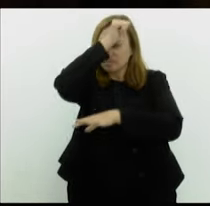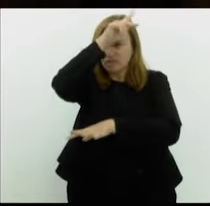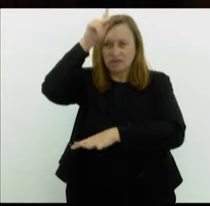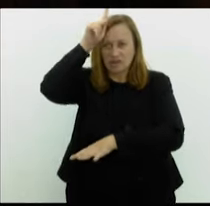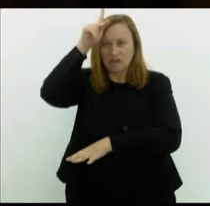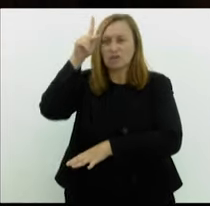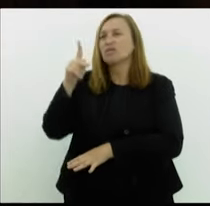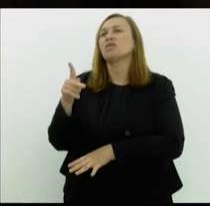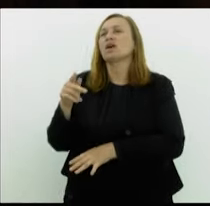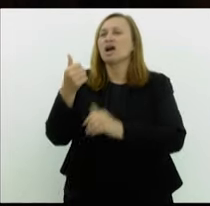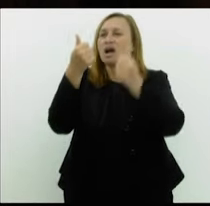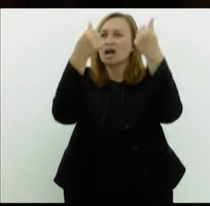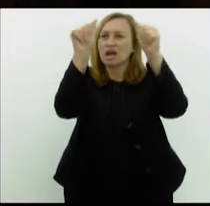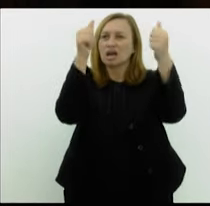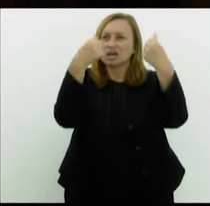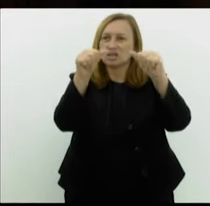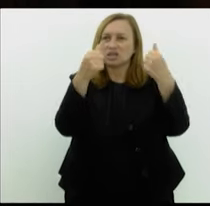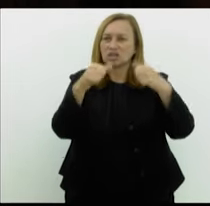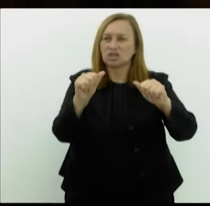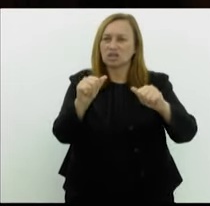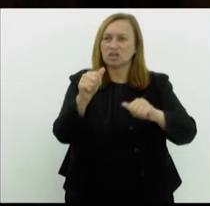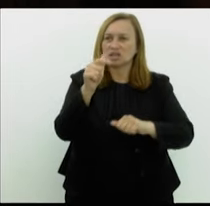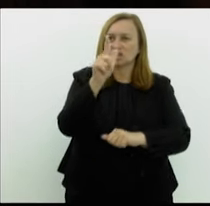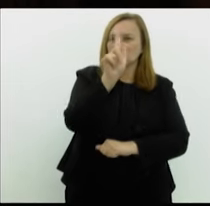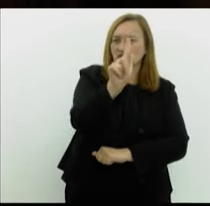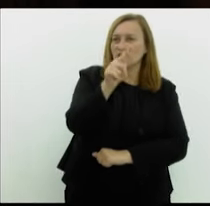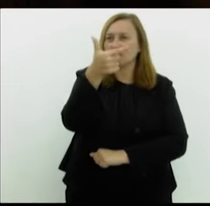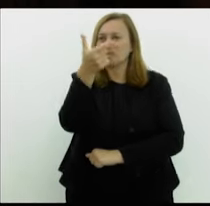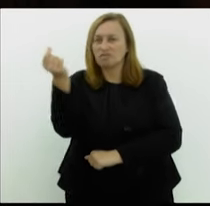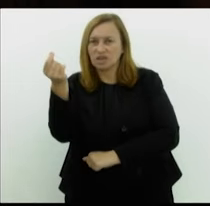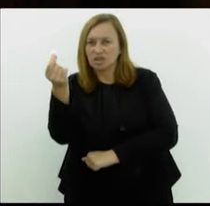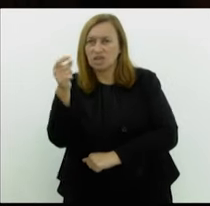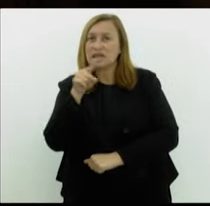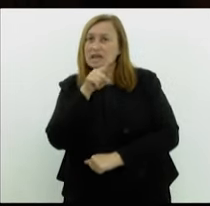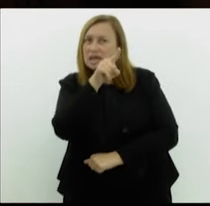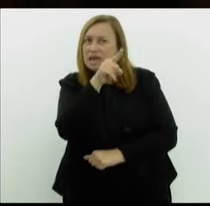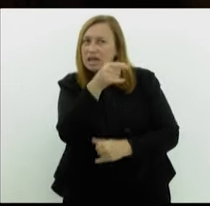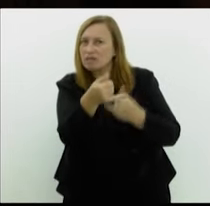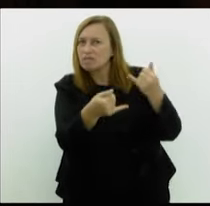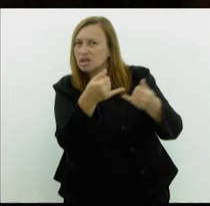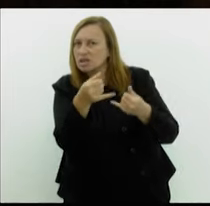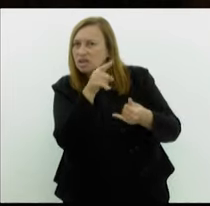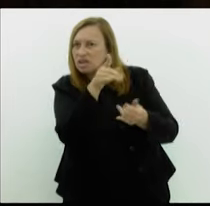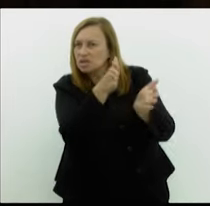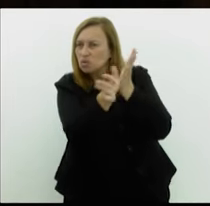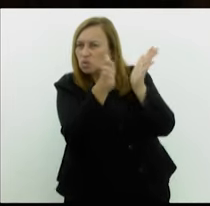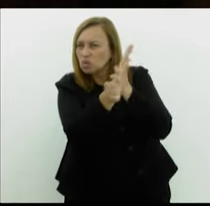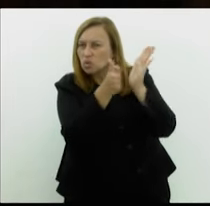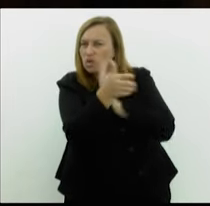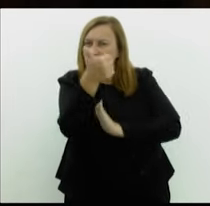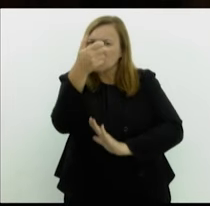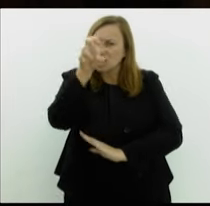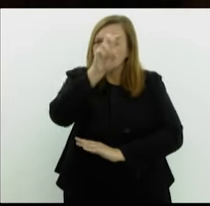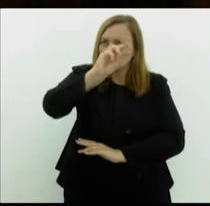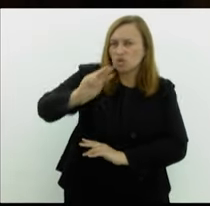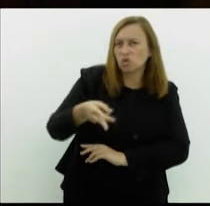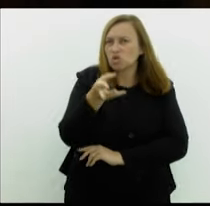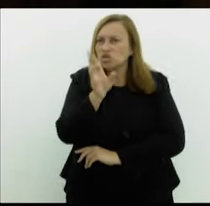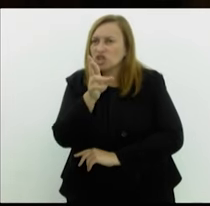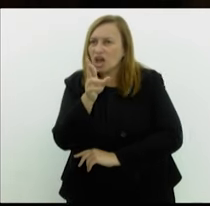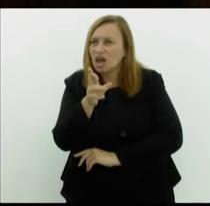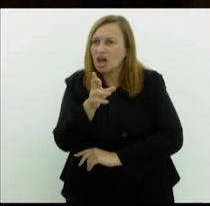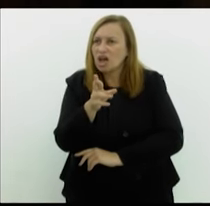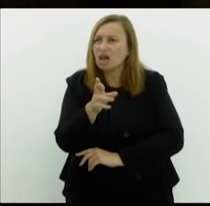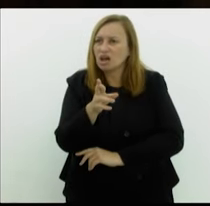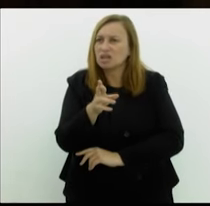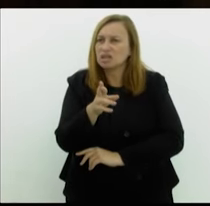um adesivo escrito G20, e aquela brincadeira custou 15 milhões de reais para